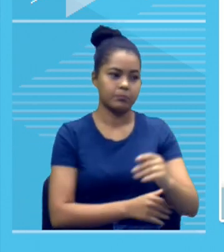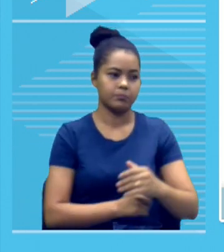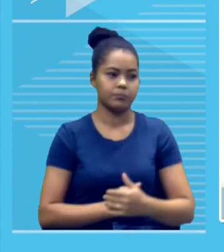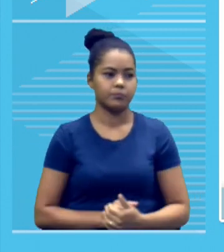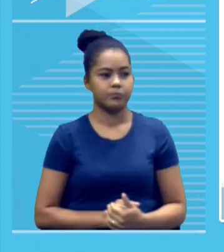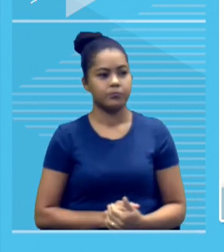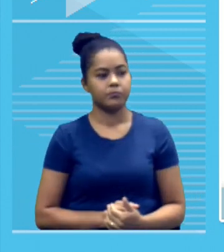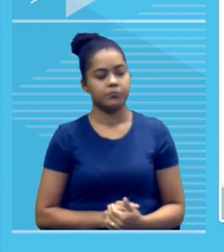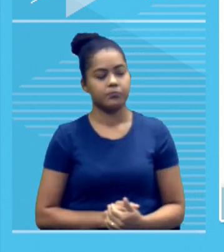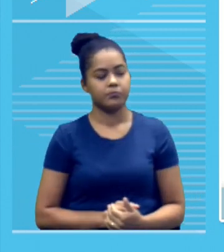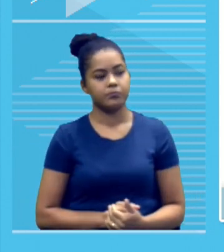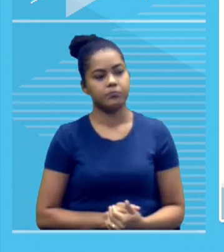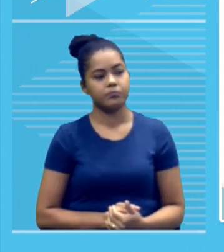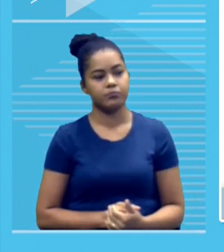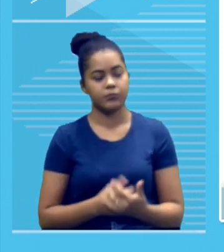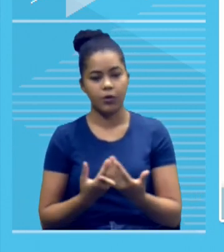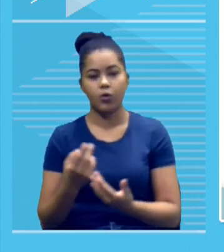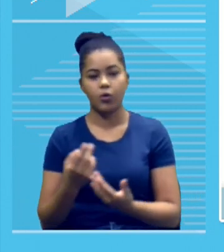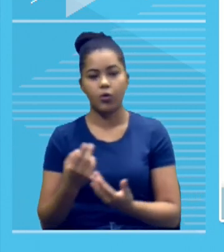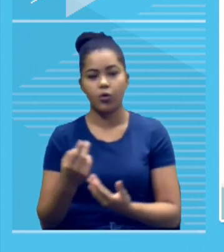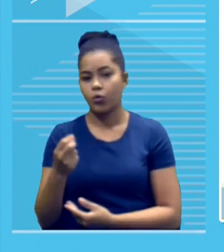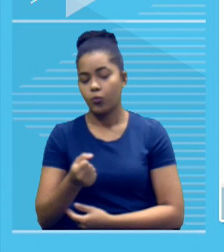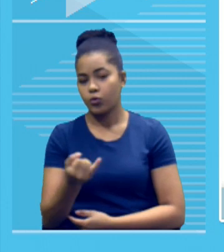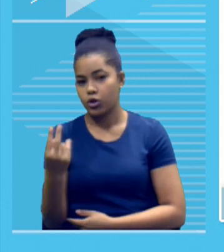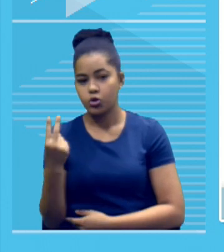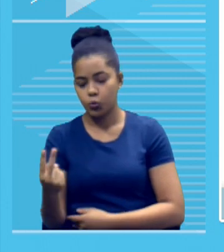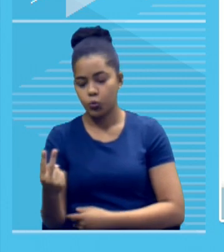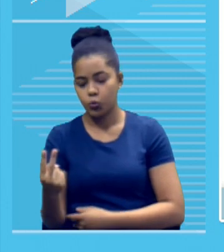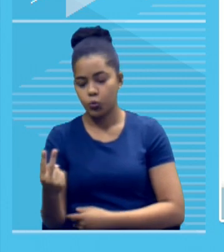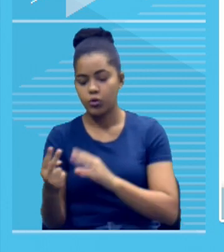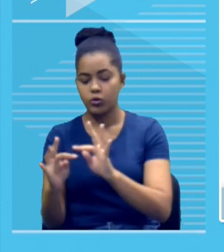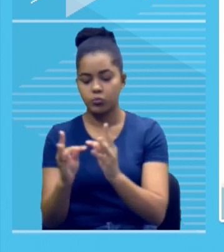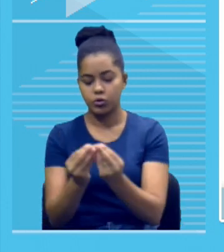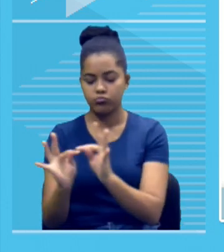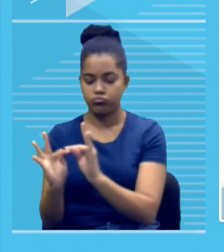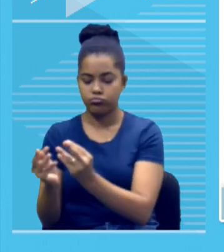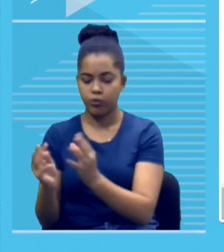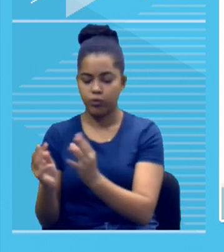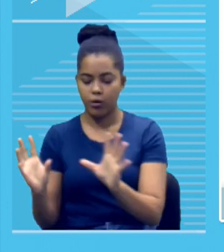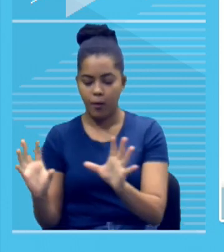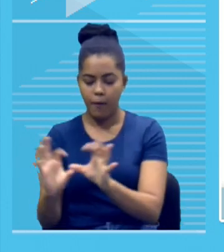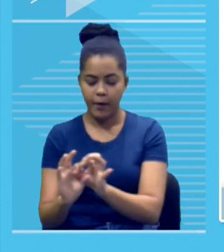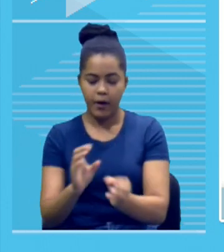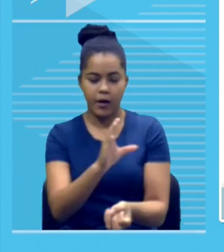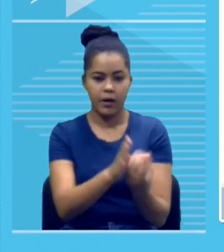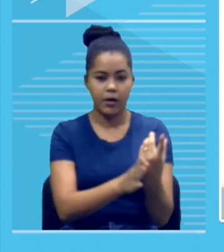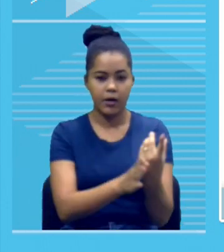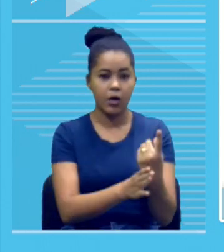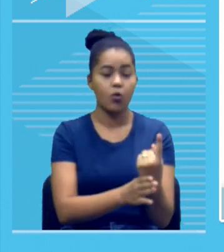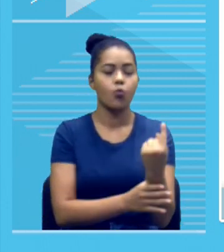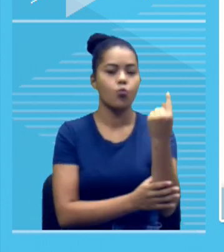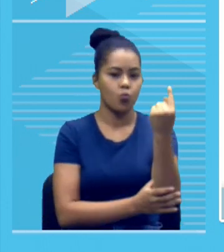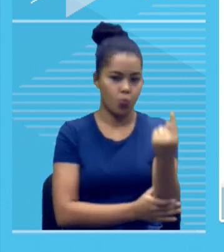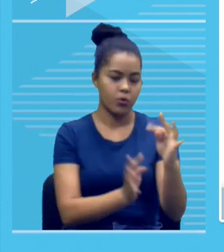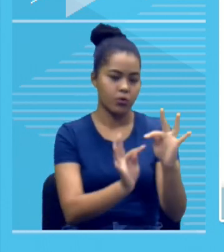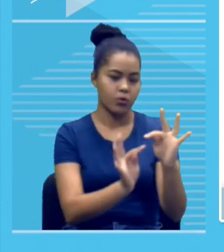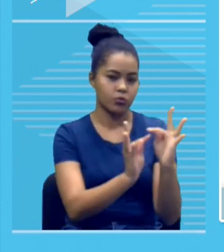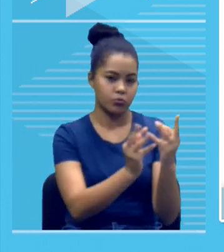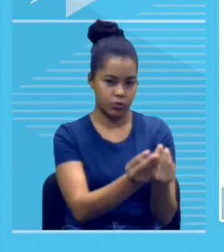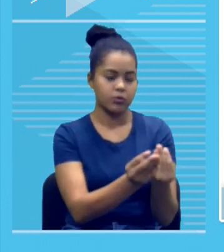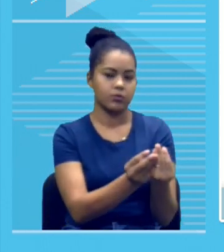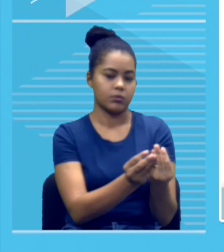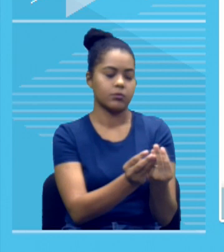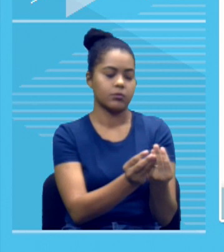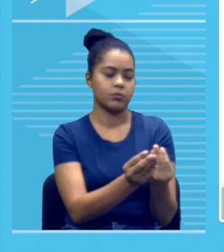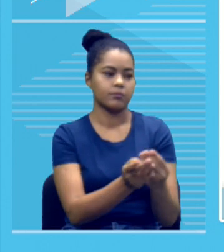B. Ou seja, duas ou mais substâncias reagem entre si, formando uma única substância, que ocorre